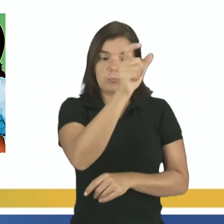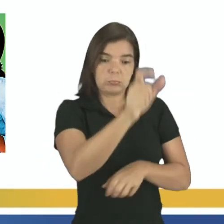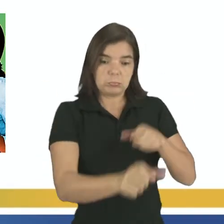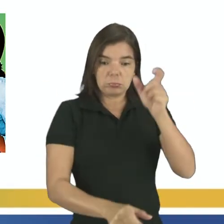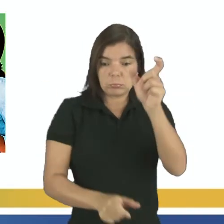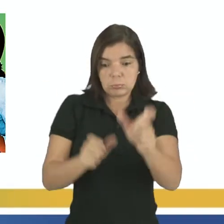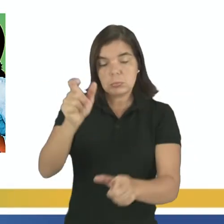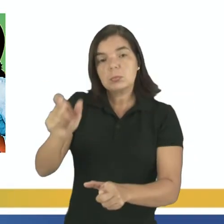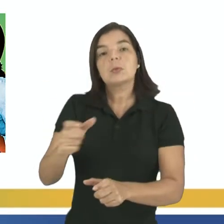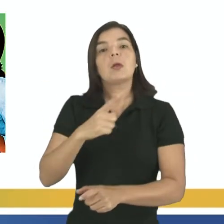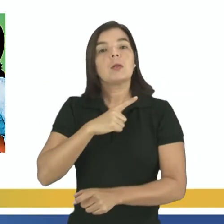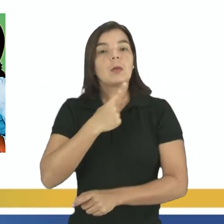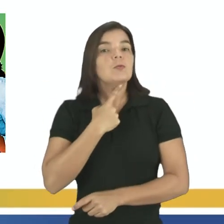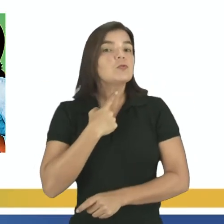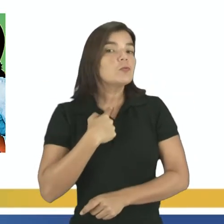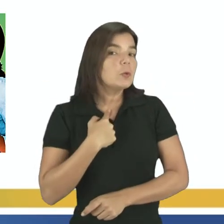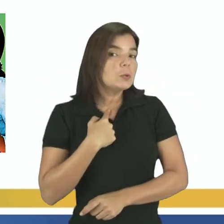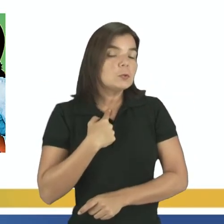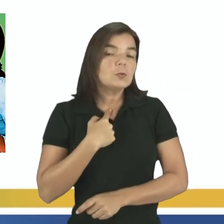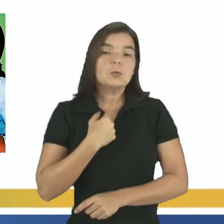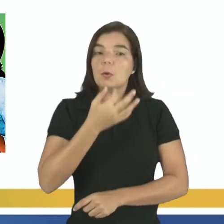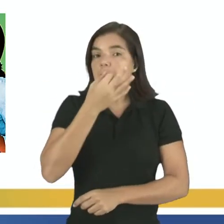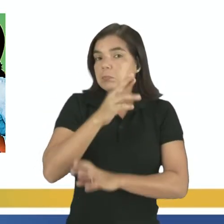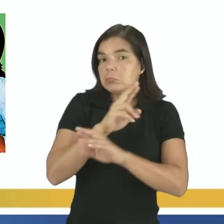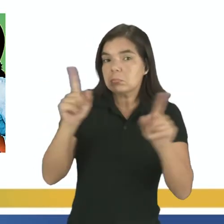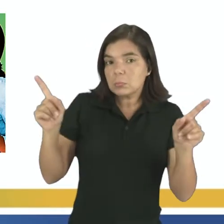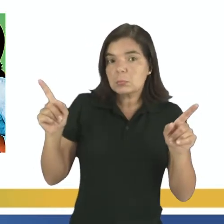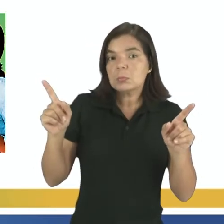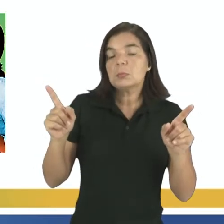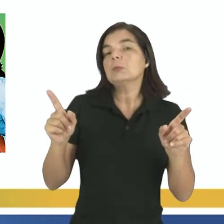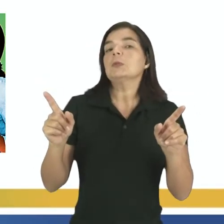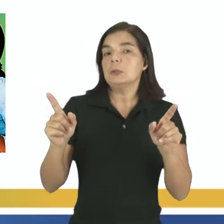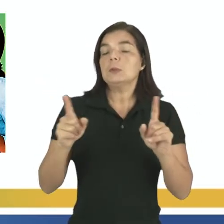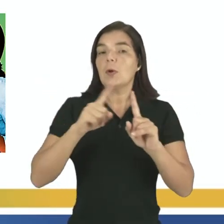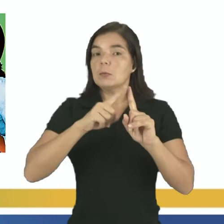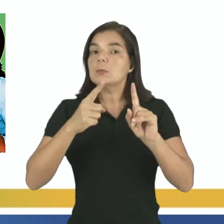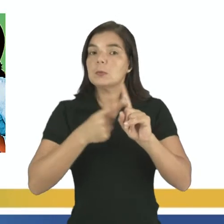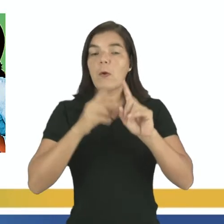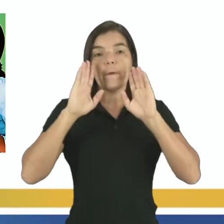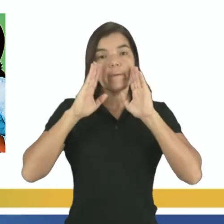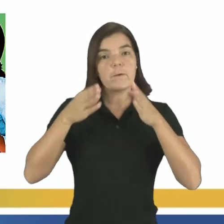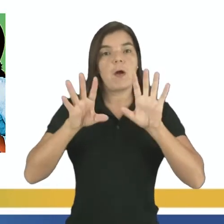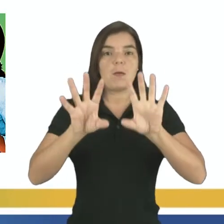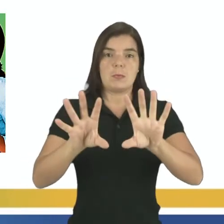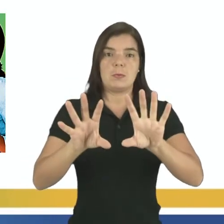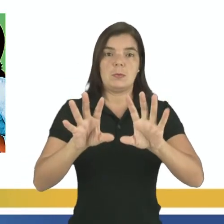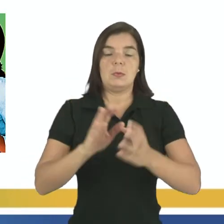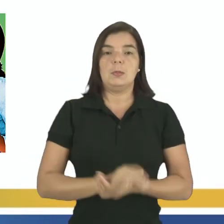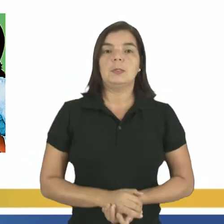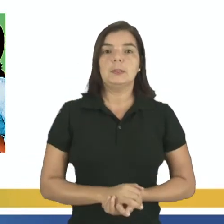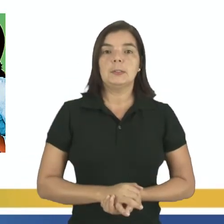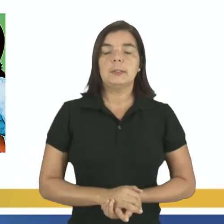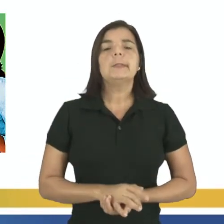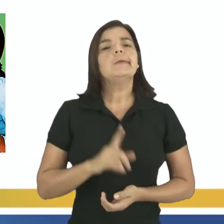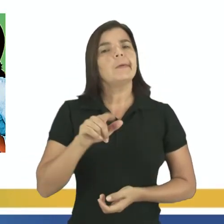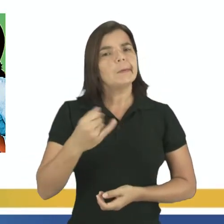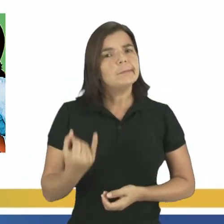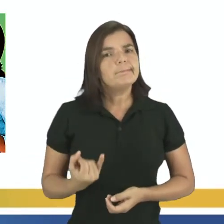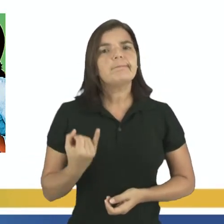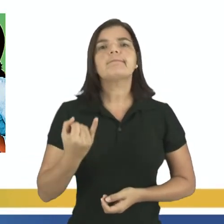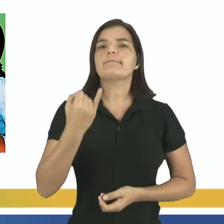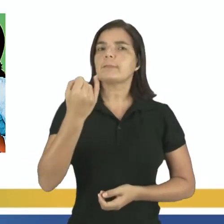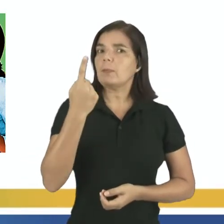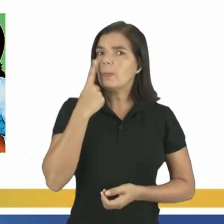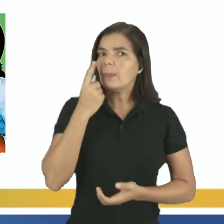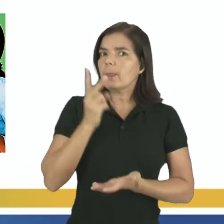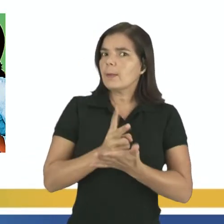indivíduo tem uma vontade e um desejo diferente, tá? Então, a reprodução, ela deve ser enxergada dessa forma. E é de extrema importância